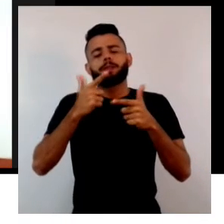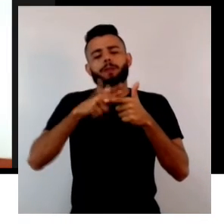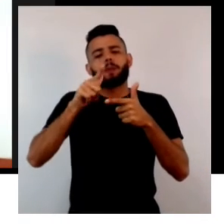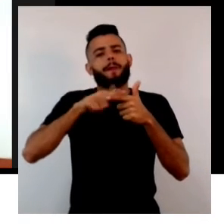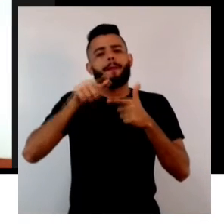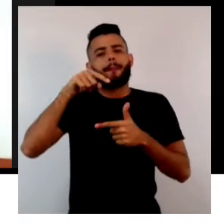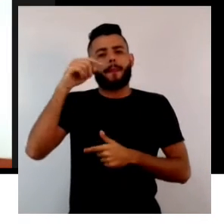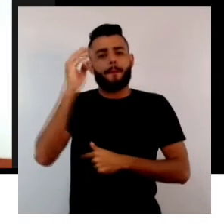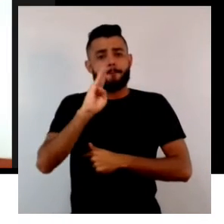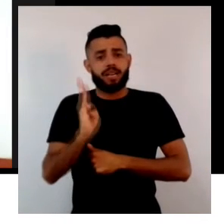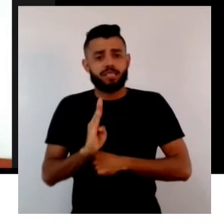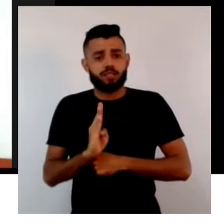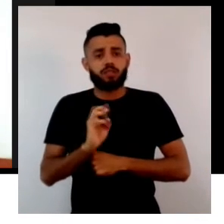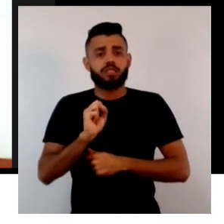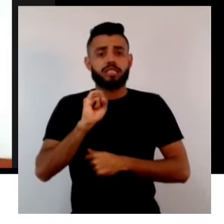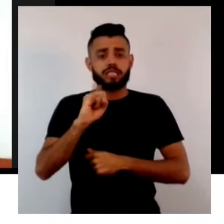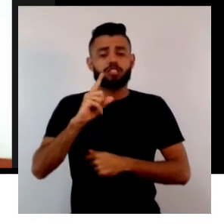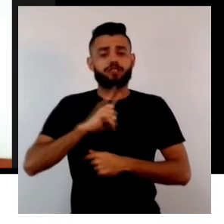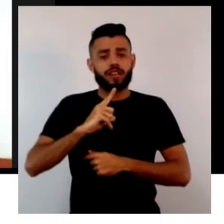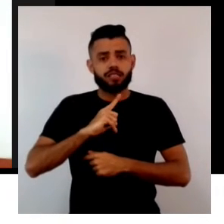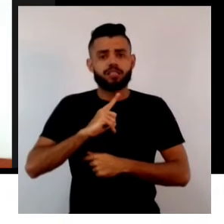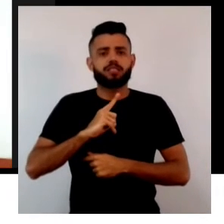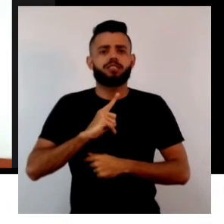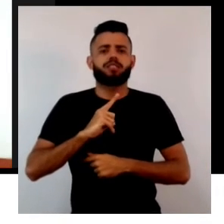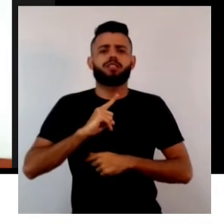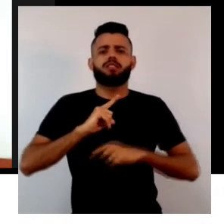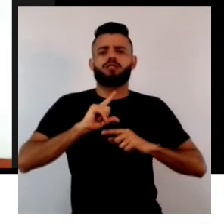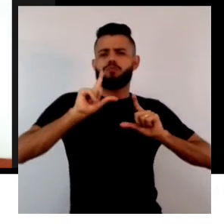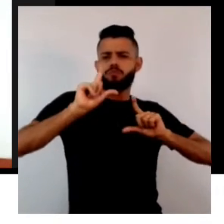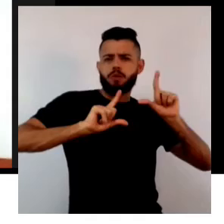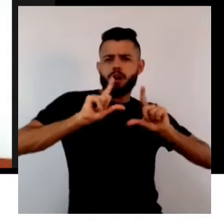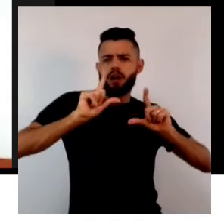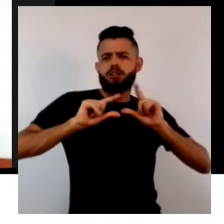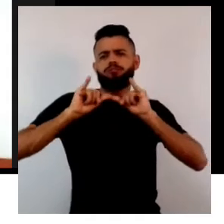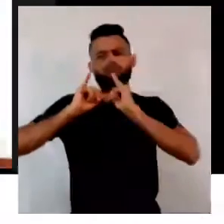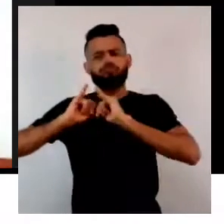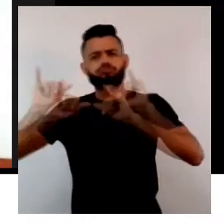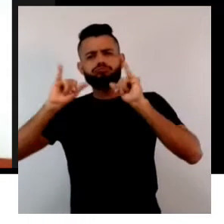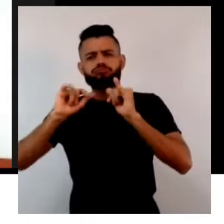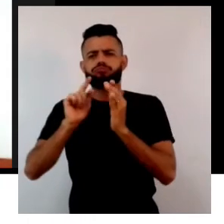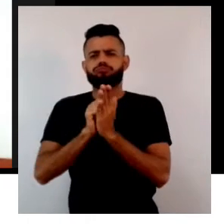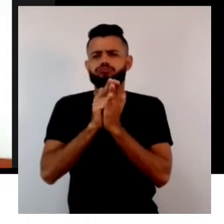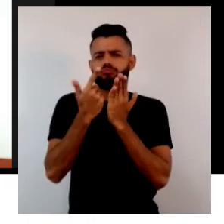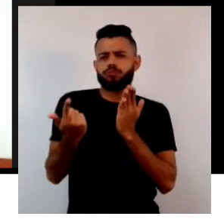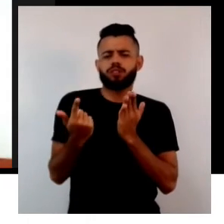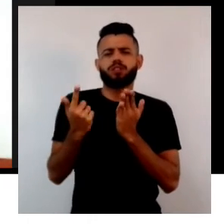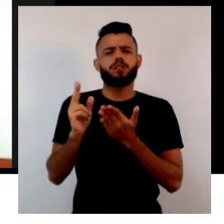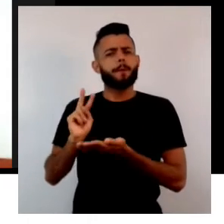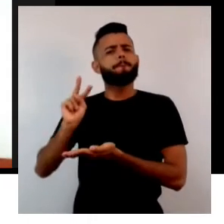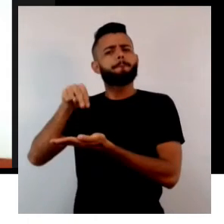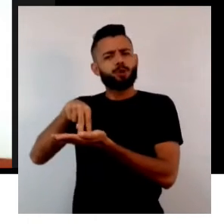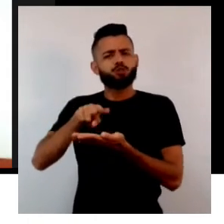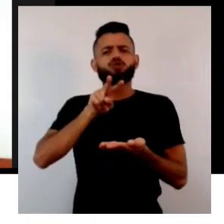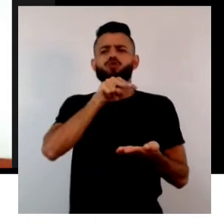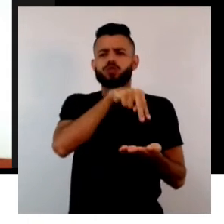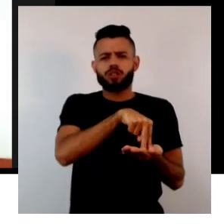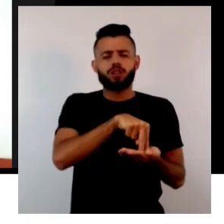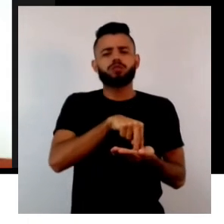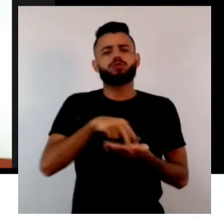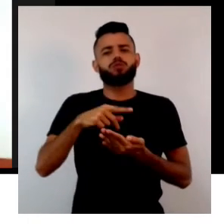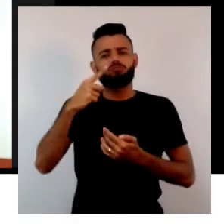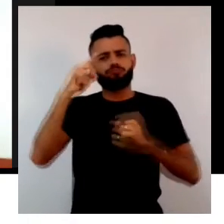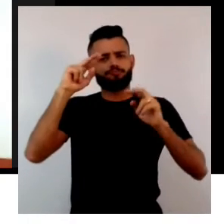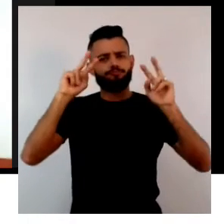mais veículos, ou os veículos se posicionando mais explicitamente sob o ponto de vista ideológico